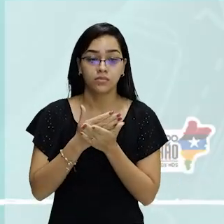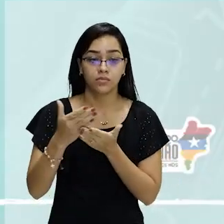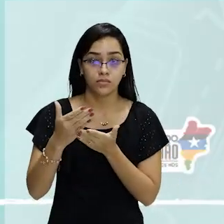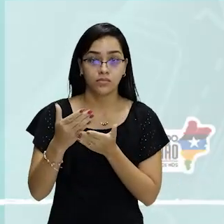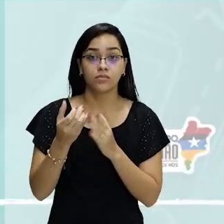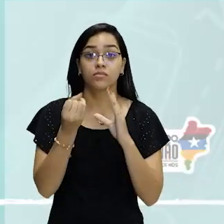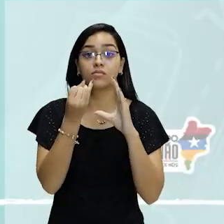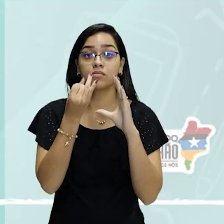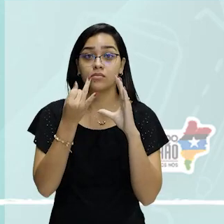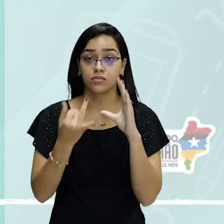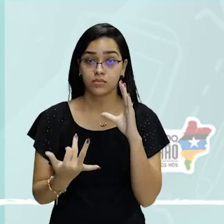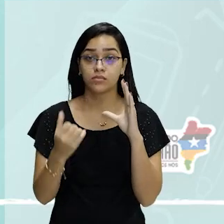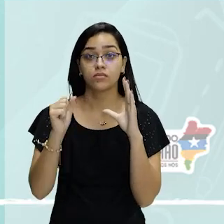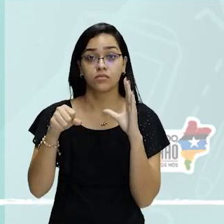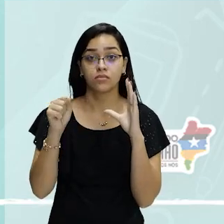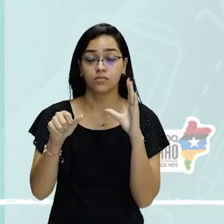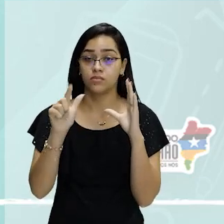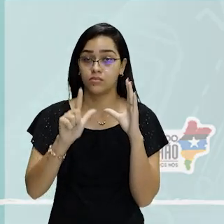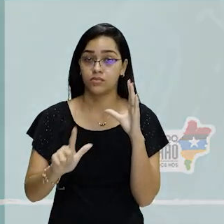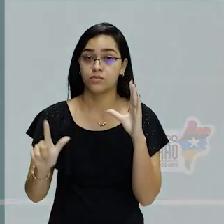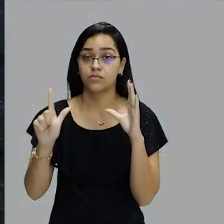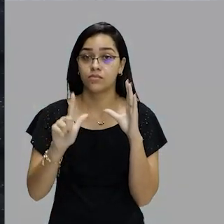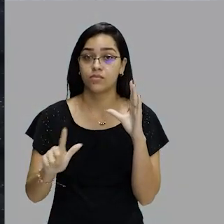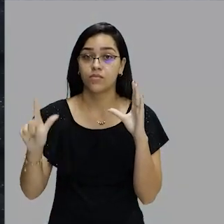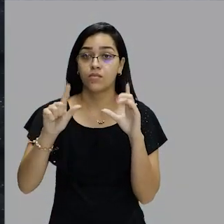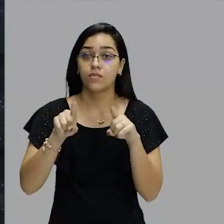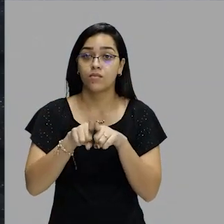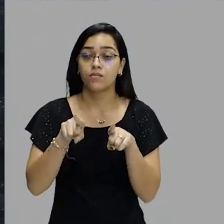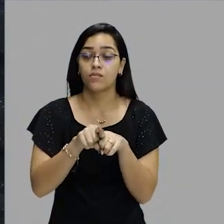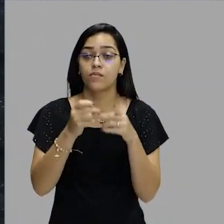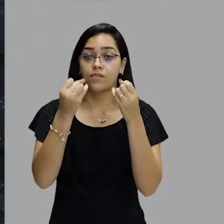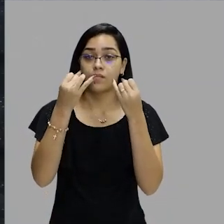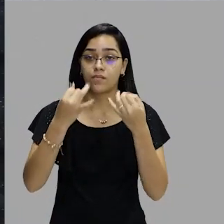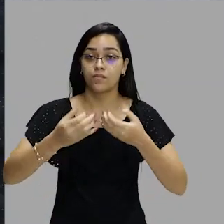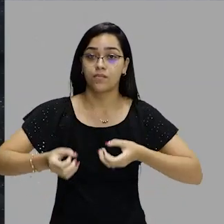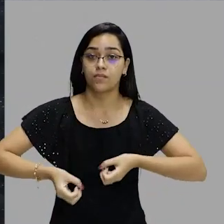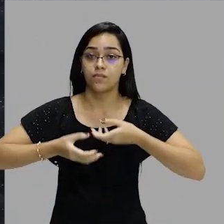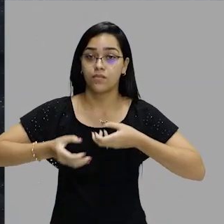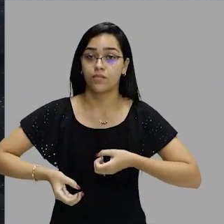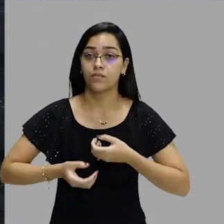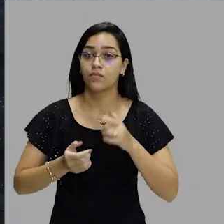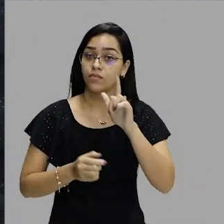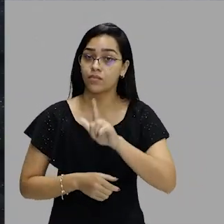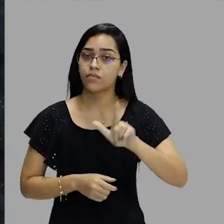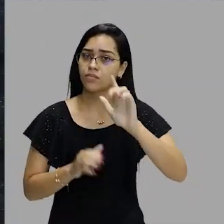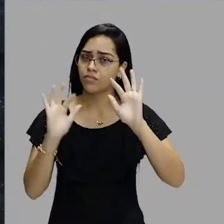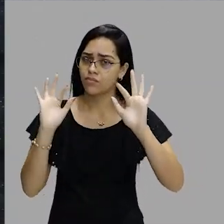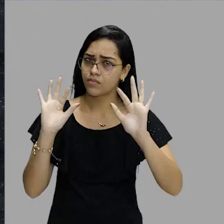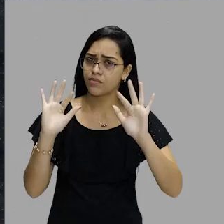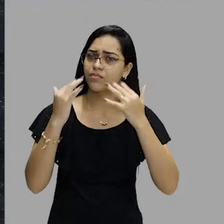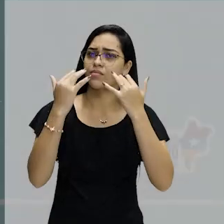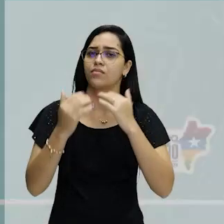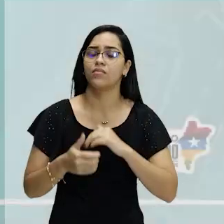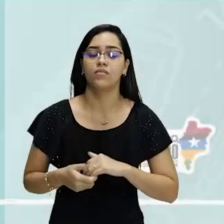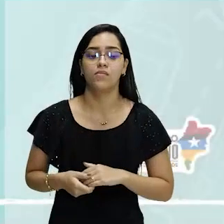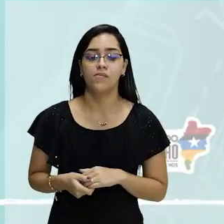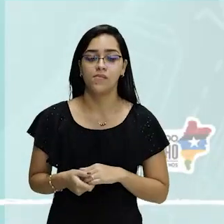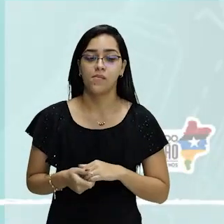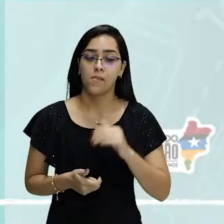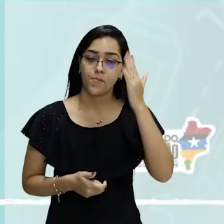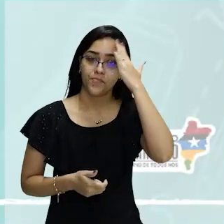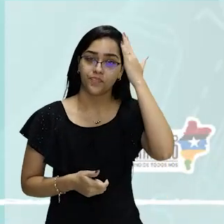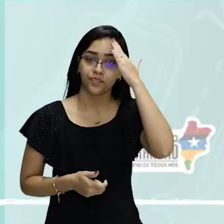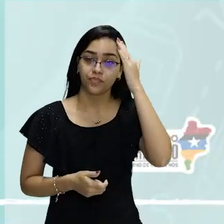vamos caracterizar esta literatura e falar das produções literárias. Acompanha comigo. Entende-se